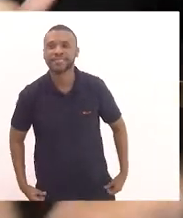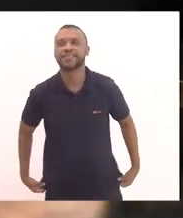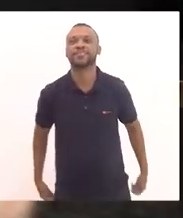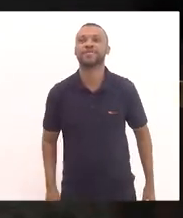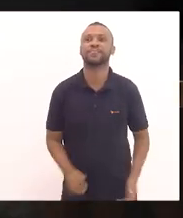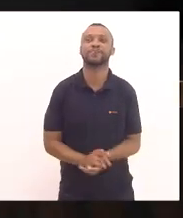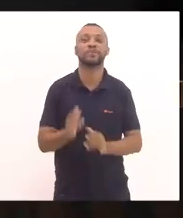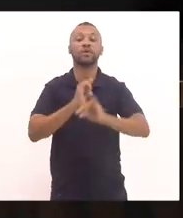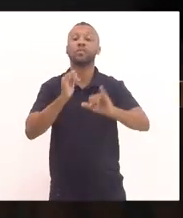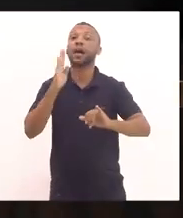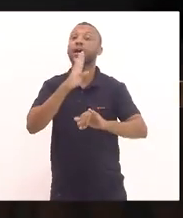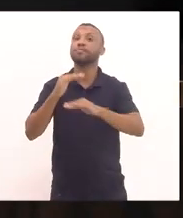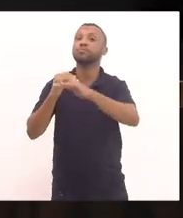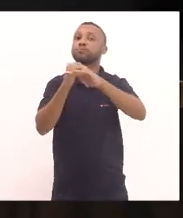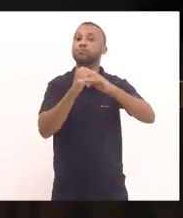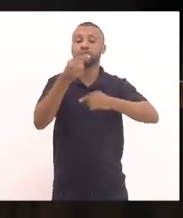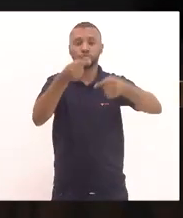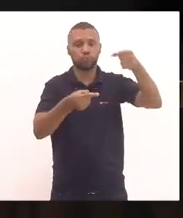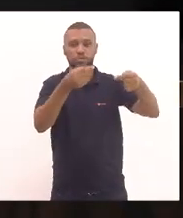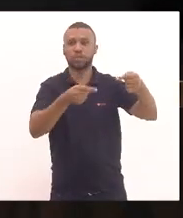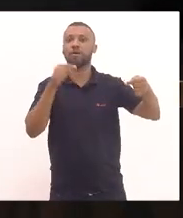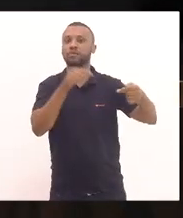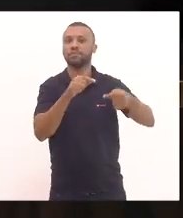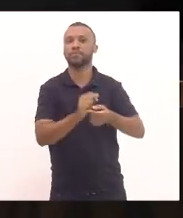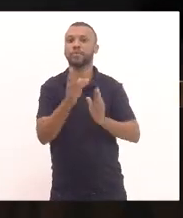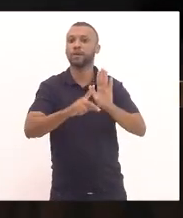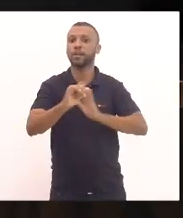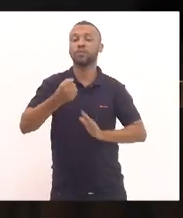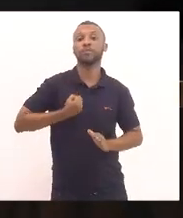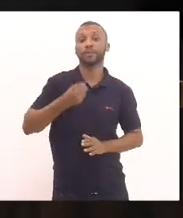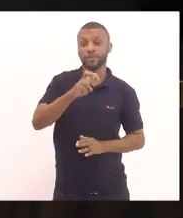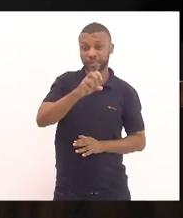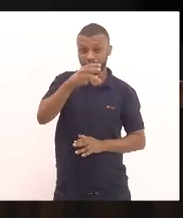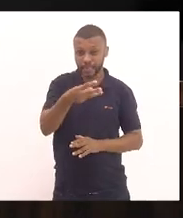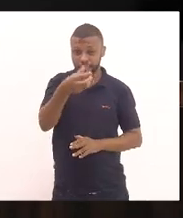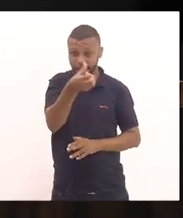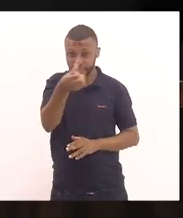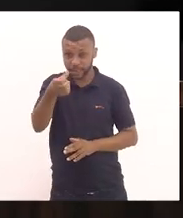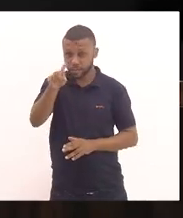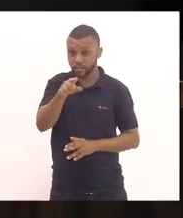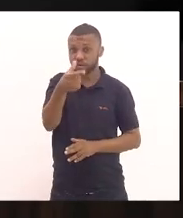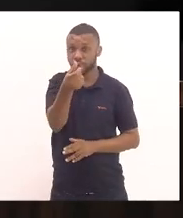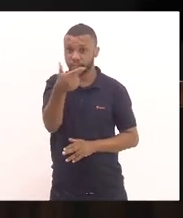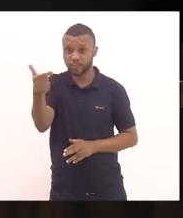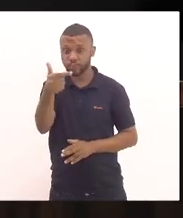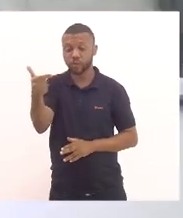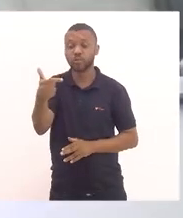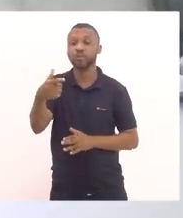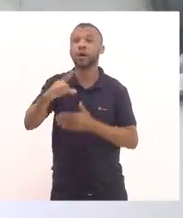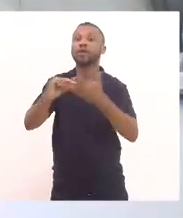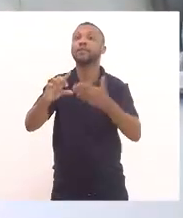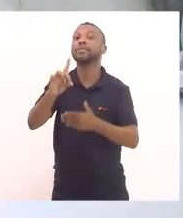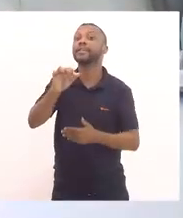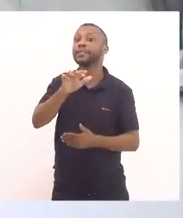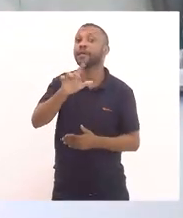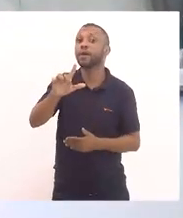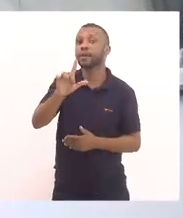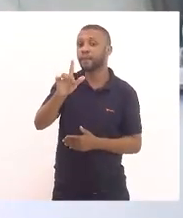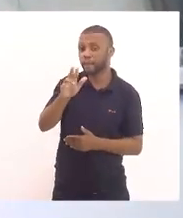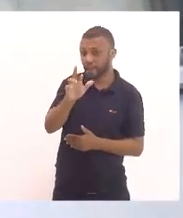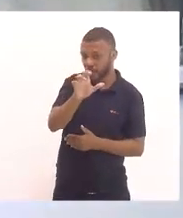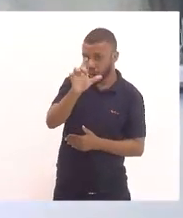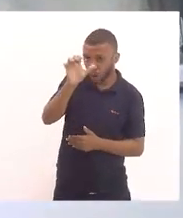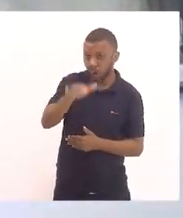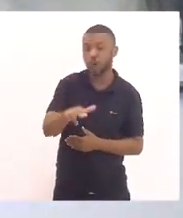Anuncio, em regime de urgência, discussão única, projeto de lei 5316 de 22, de autoria do deputado Daniel Librelon, que dispõe sobre